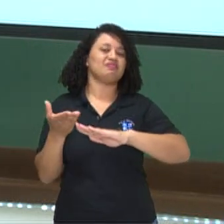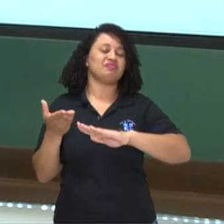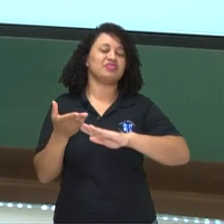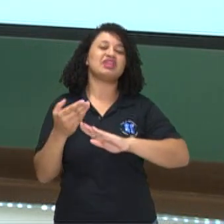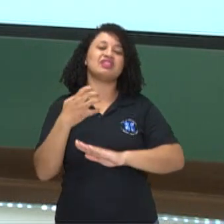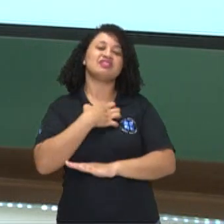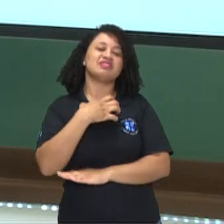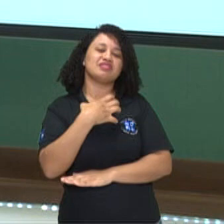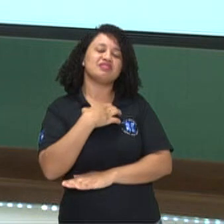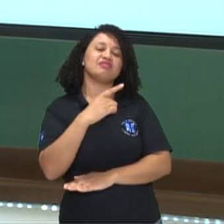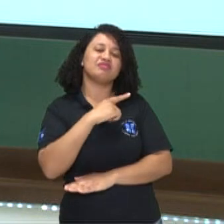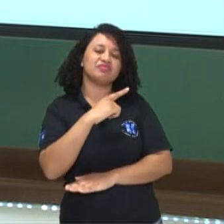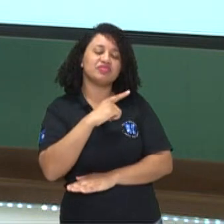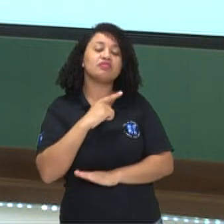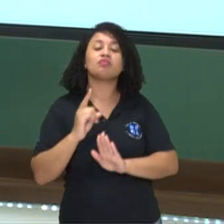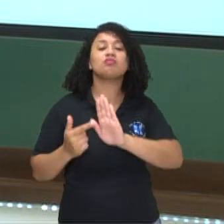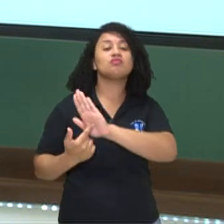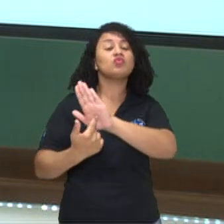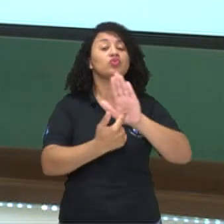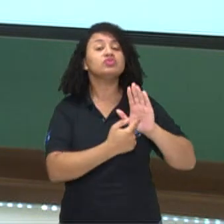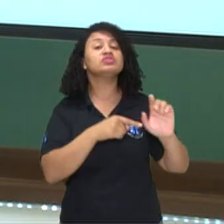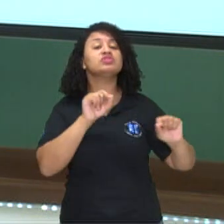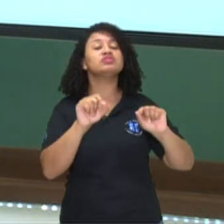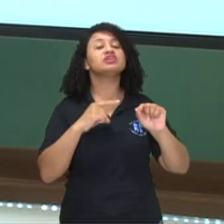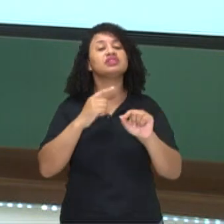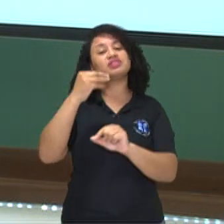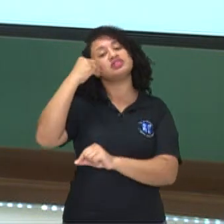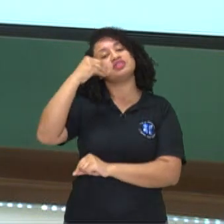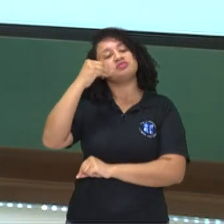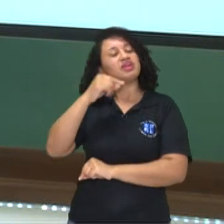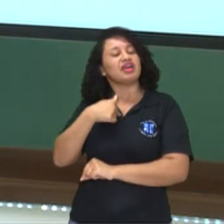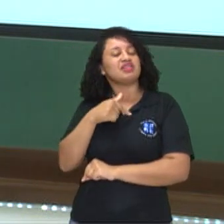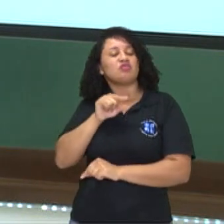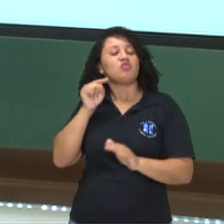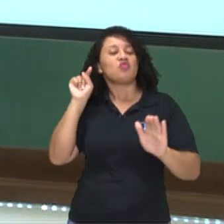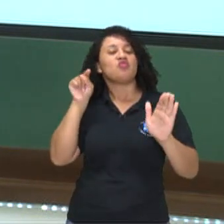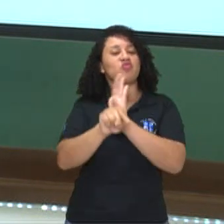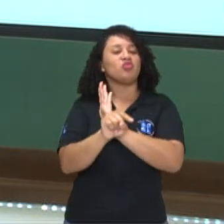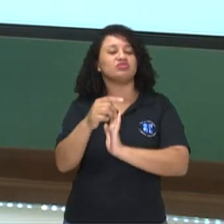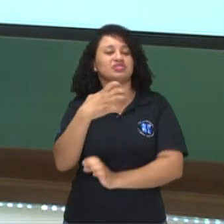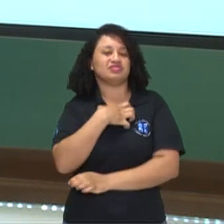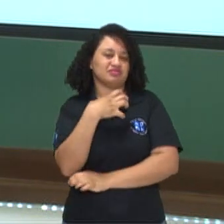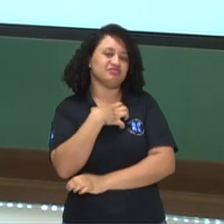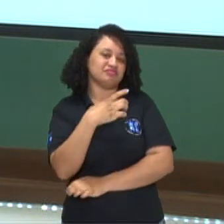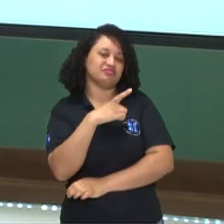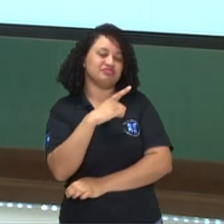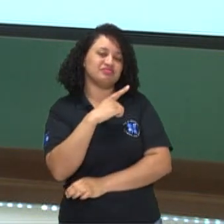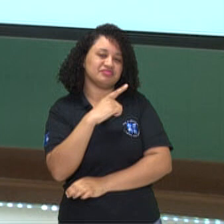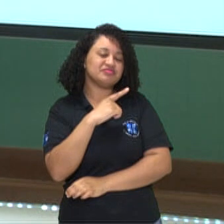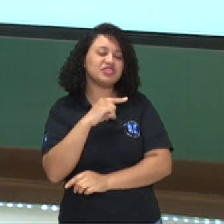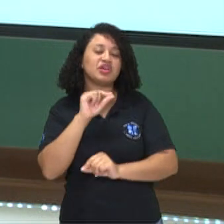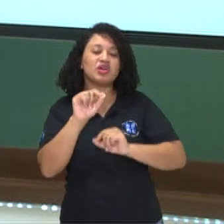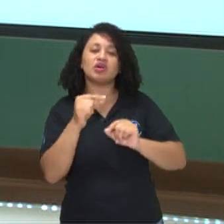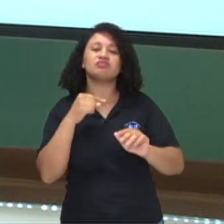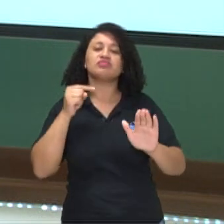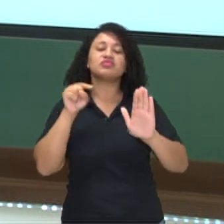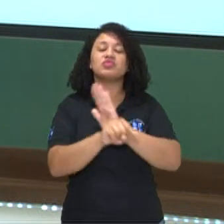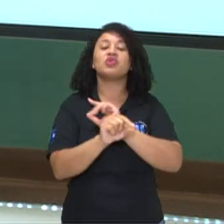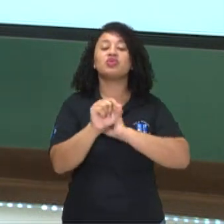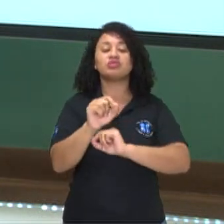seus sentimentos trazendo ali e vivendo intensamente esses sentimentos e vivendo intensamente a